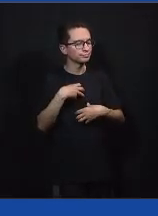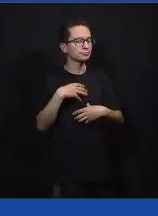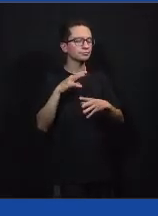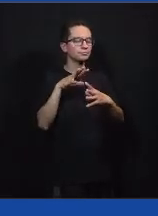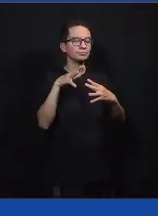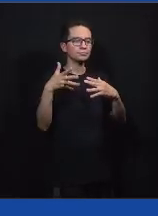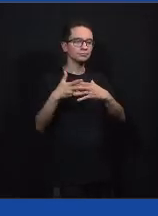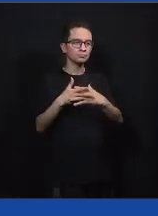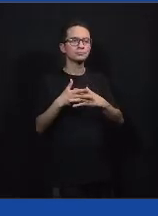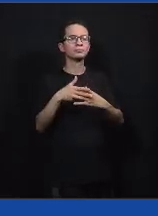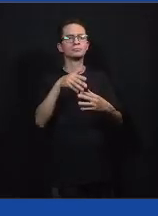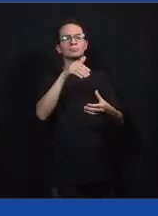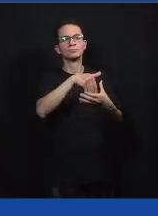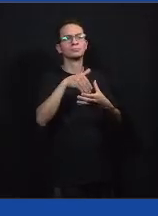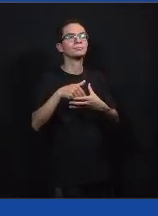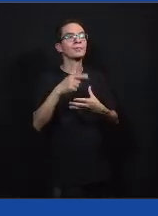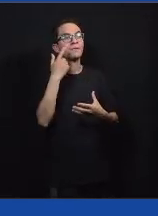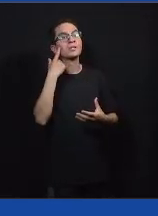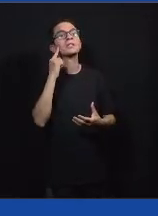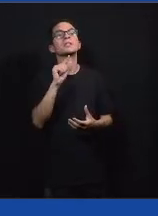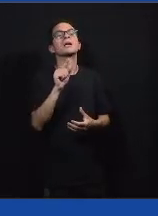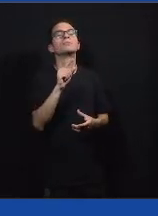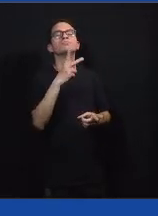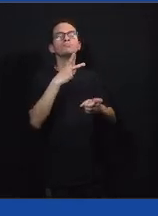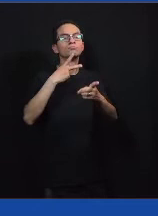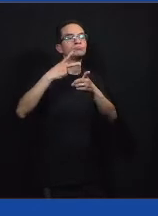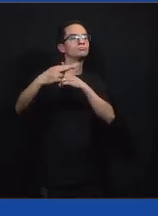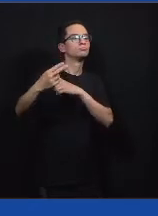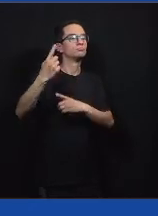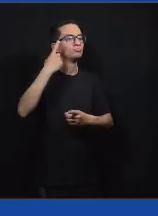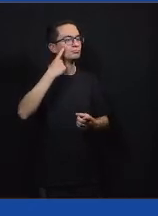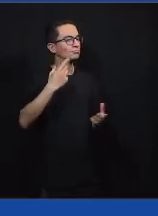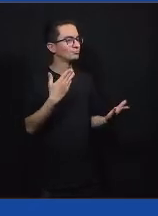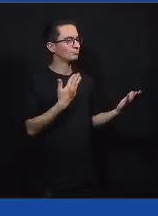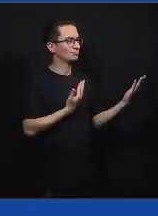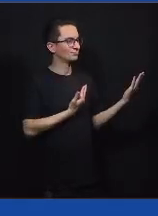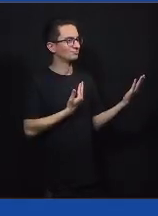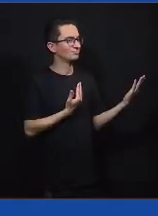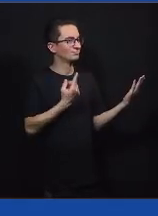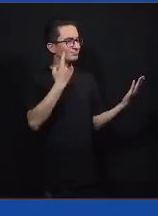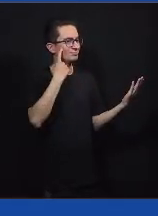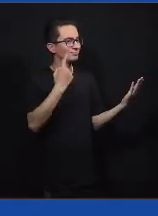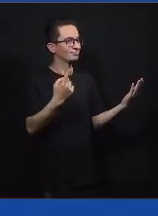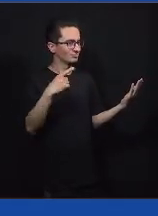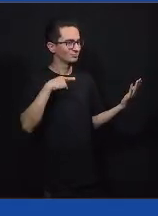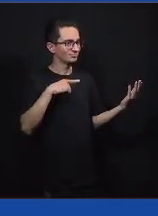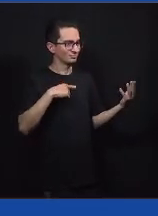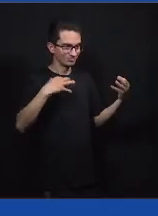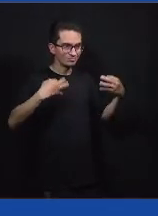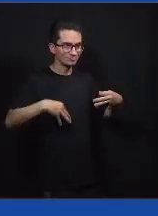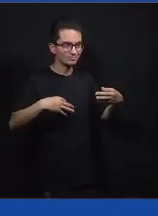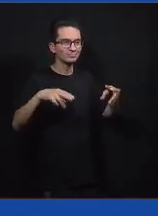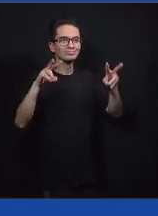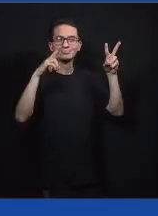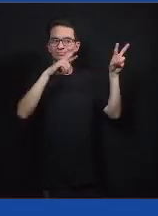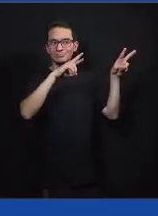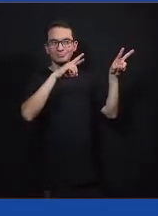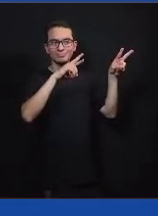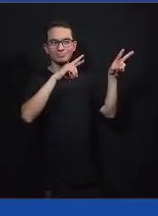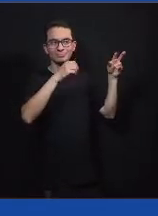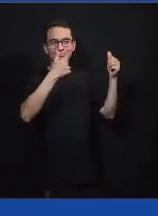ver como é que tem que se deu bem nessa Vocês estão vendo a tela do trofeuzinho para garantir beleza